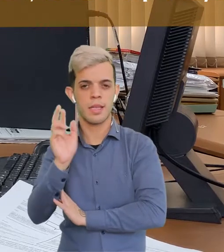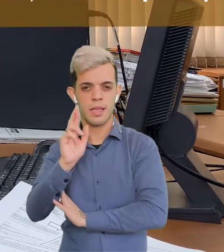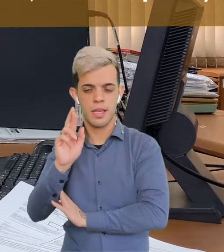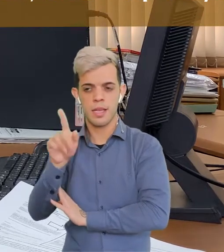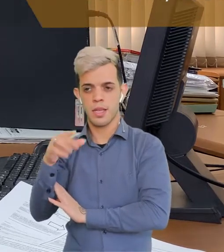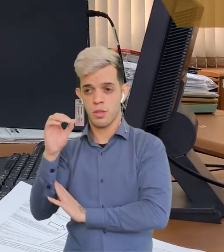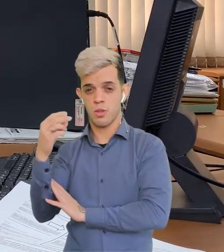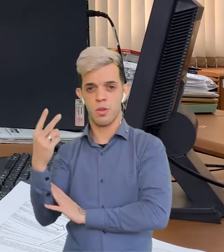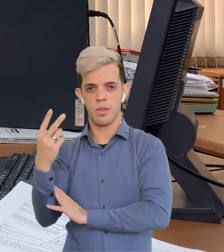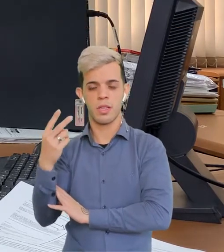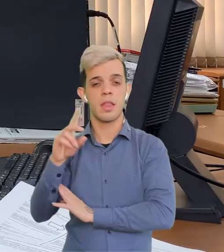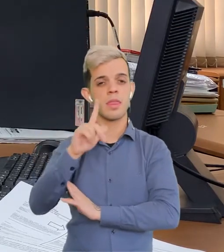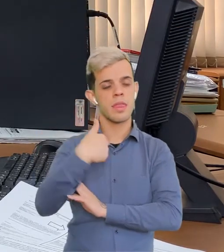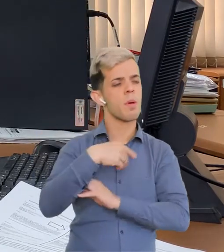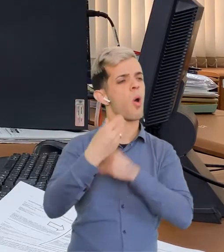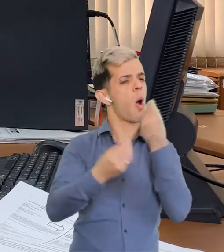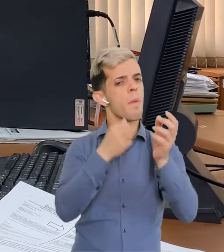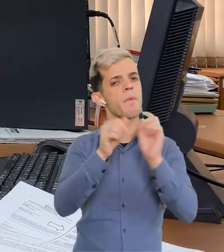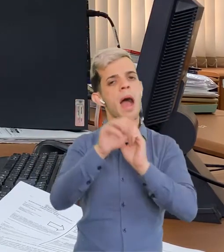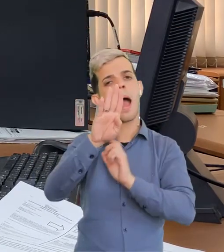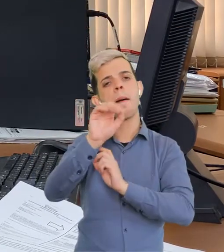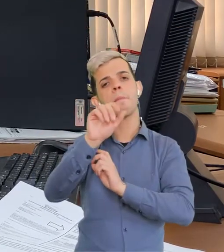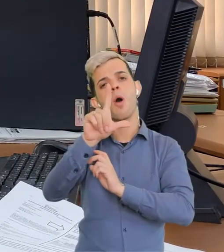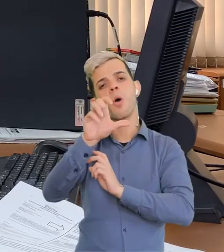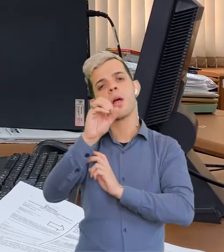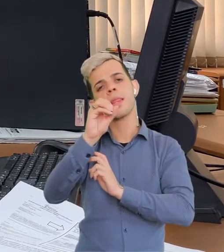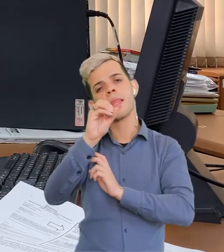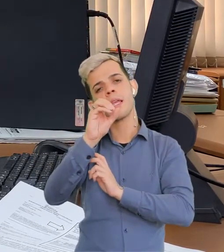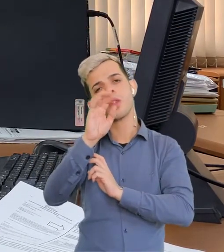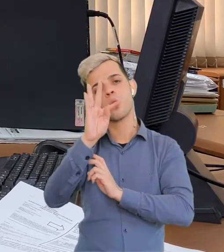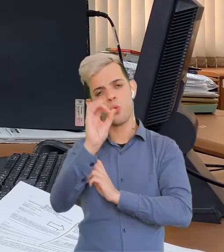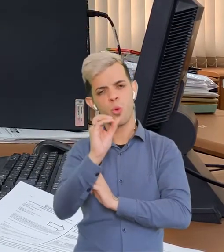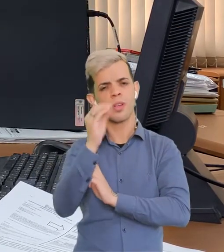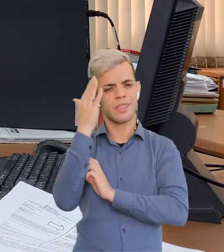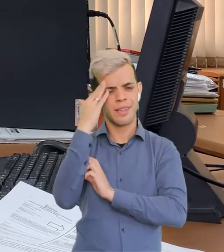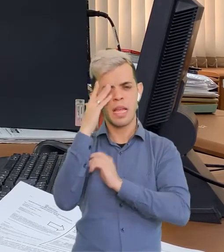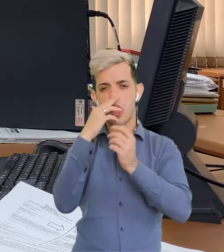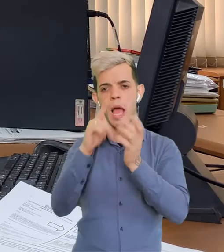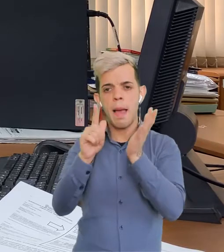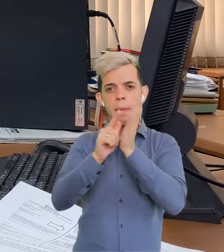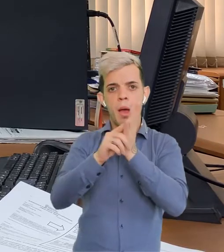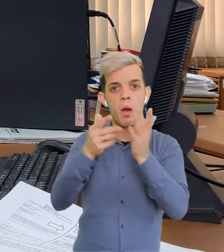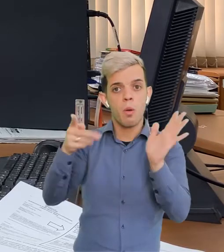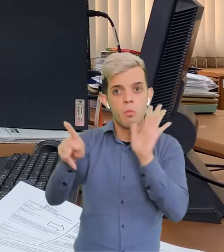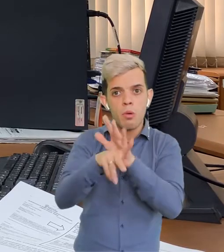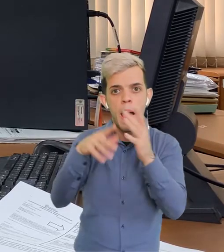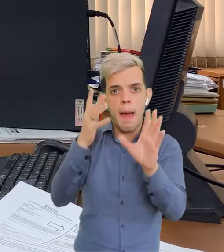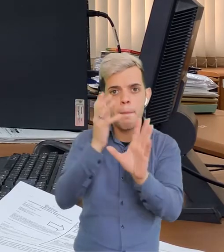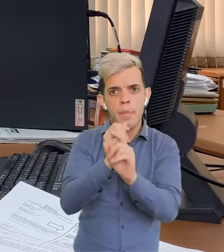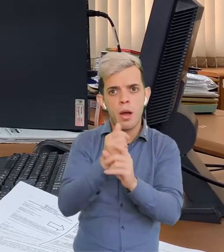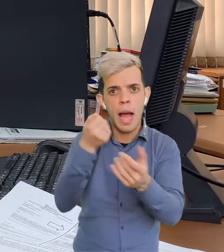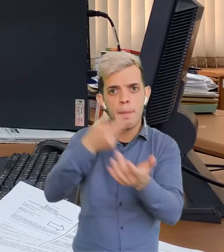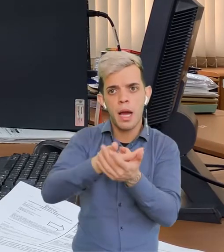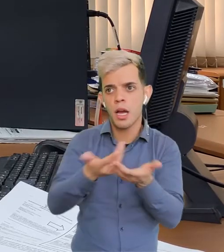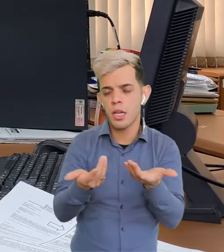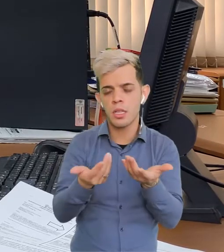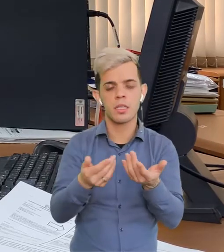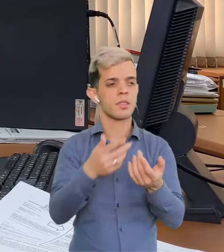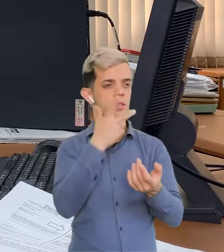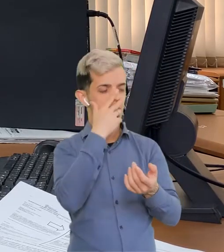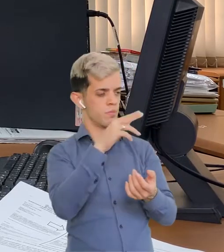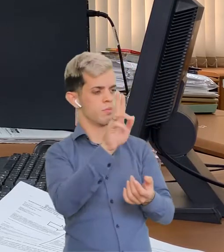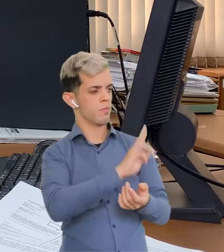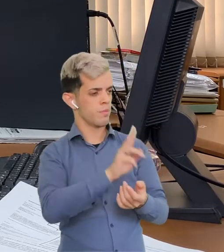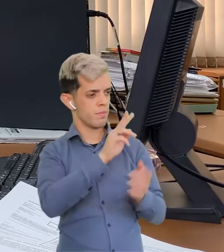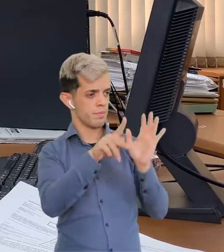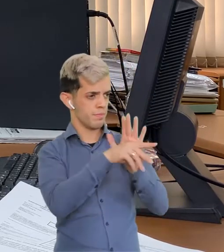446,02. Para a emissão do boleto de multa, nós consideramos a tabela de UFMs vigente no ano. Então, se eu